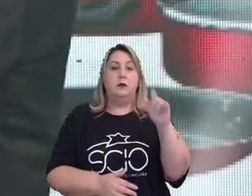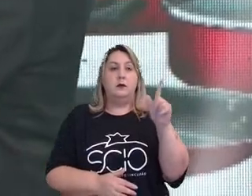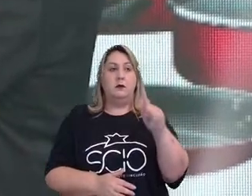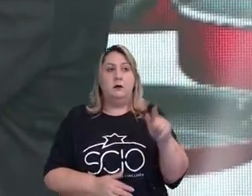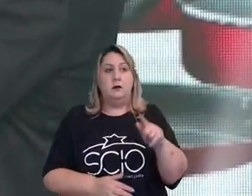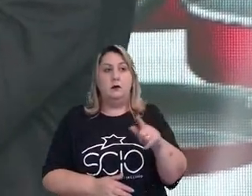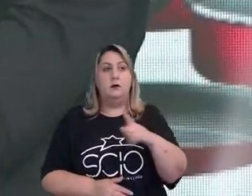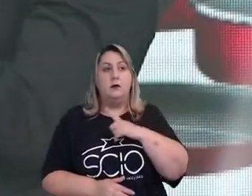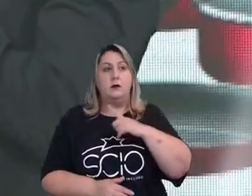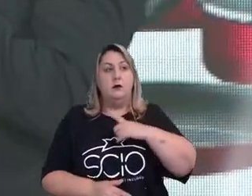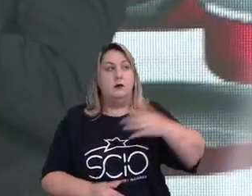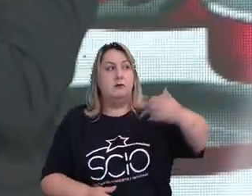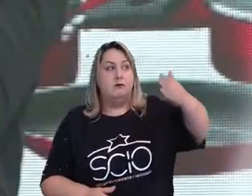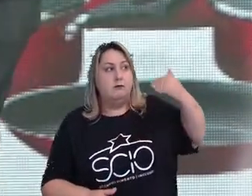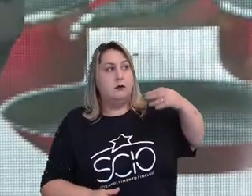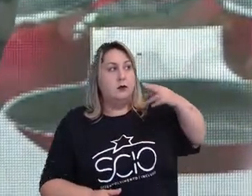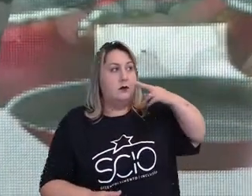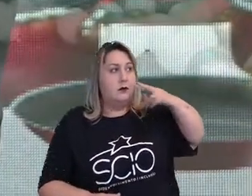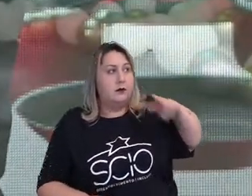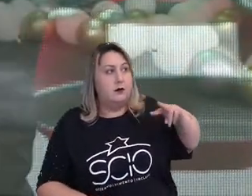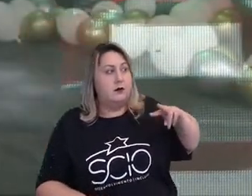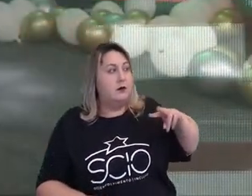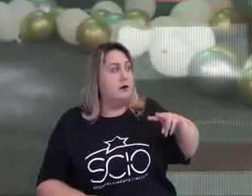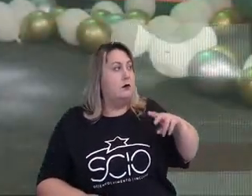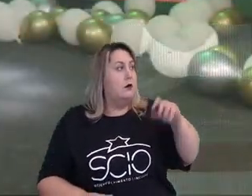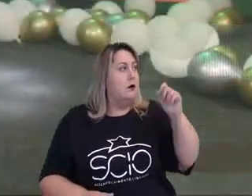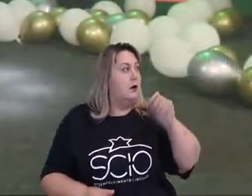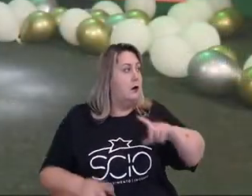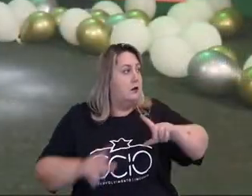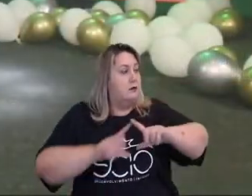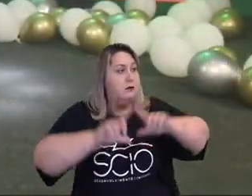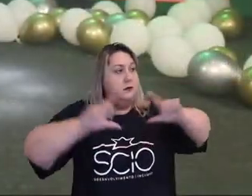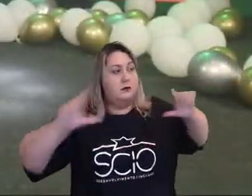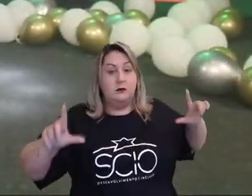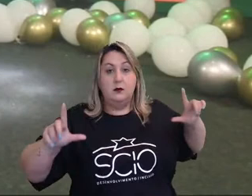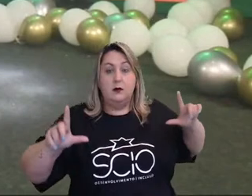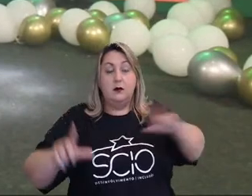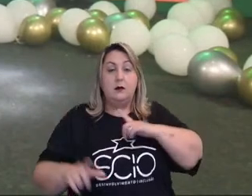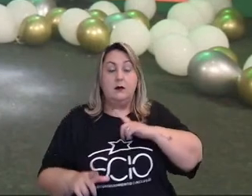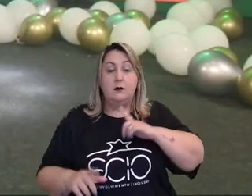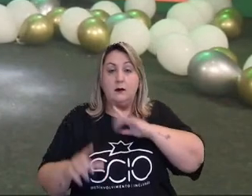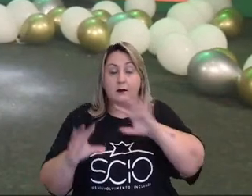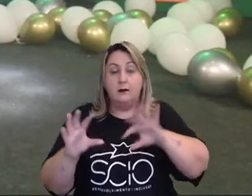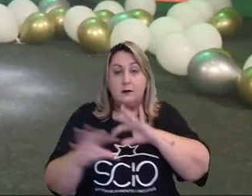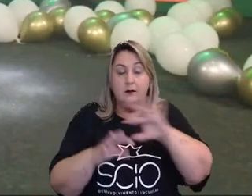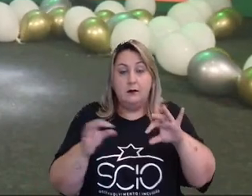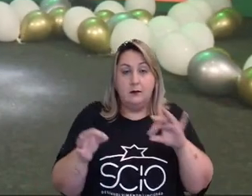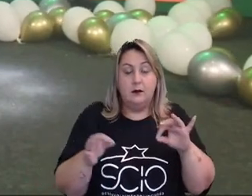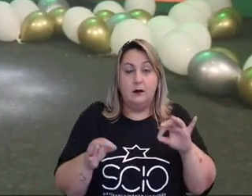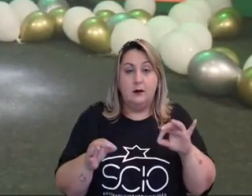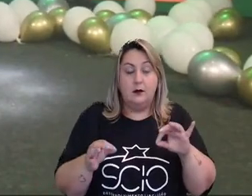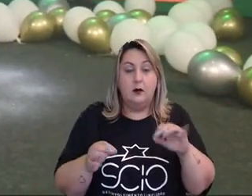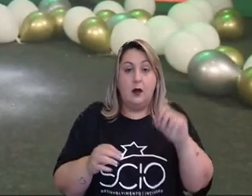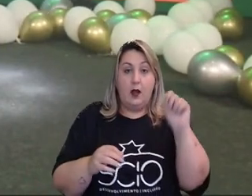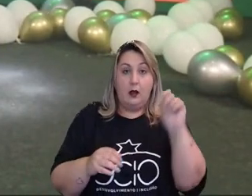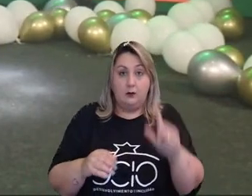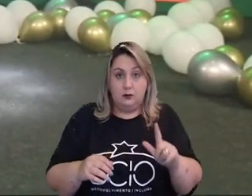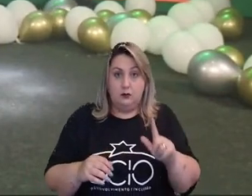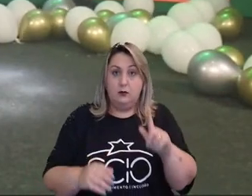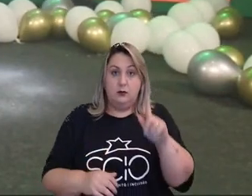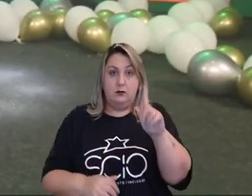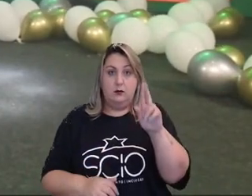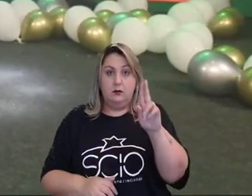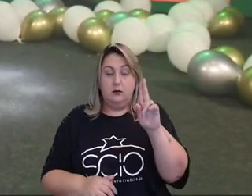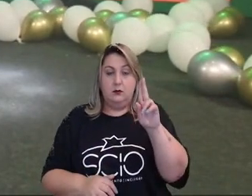tela atrás de mim, pega aqui com a grua, Natan, por favor. Nessa telona gigante, nós temos prêmios que é para a categoria quiz.